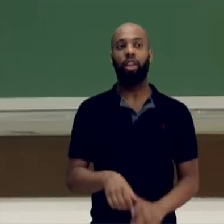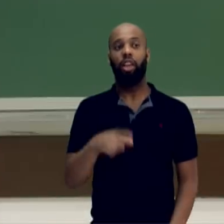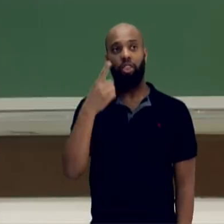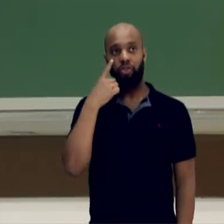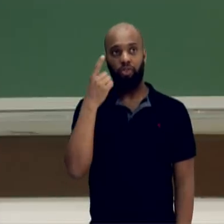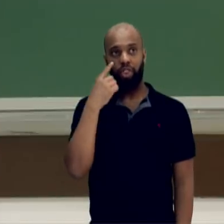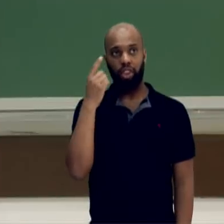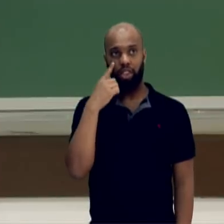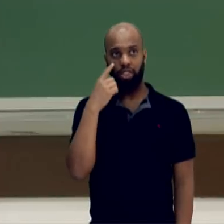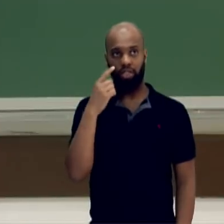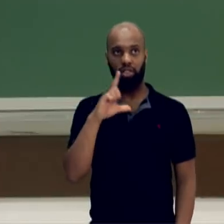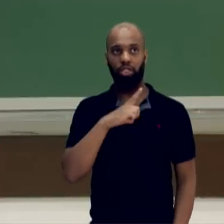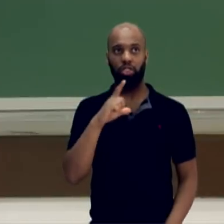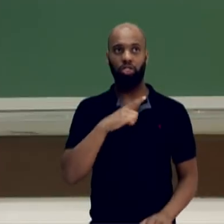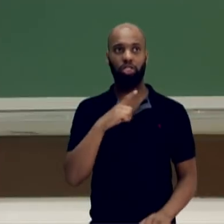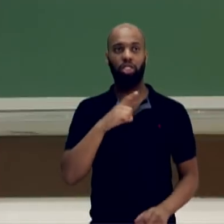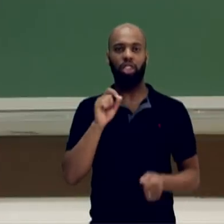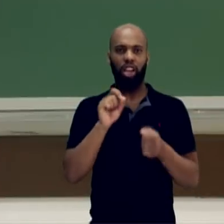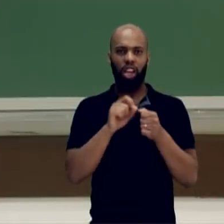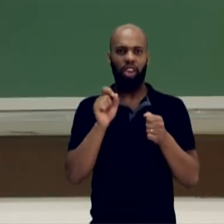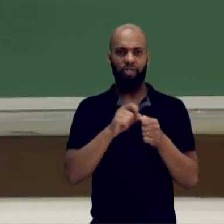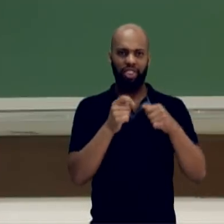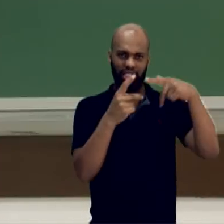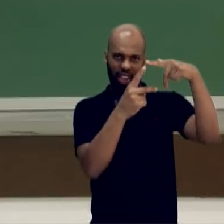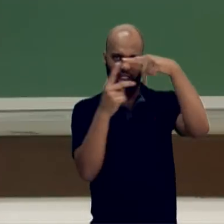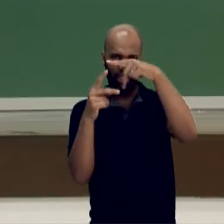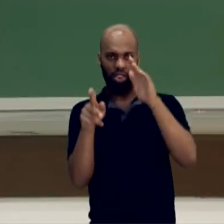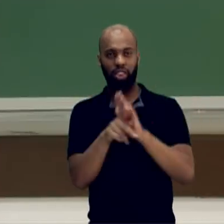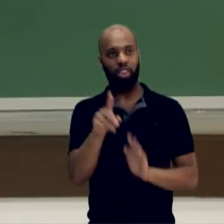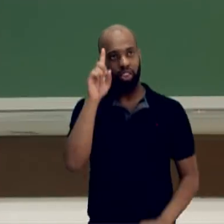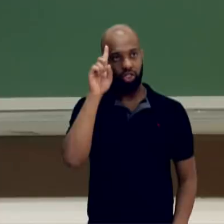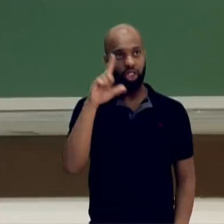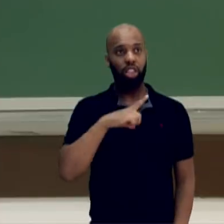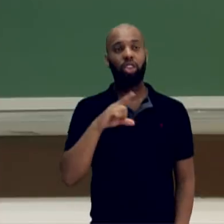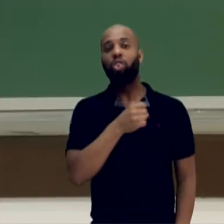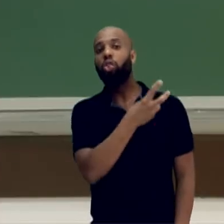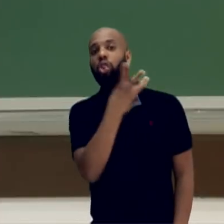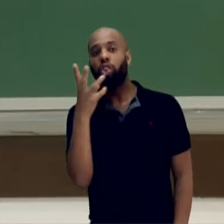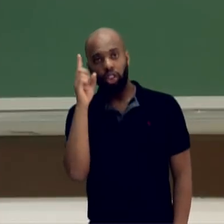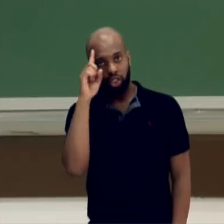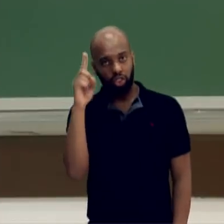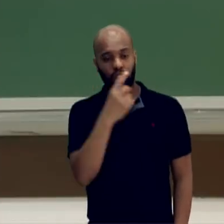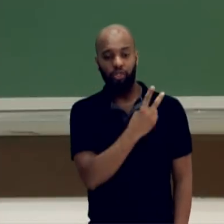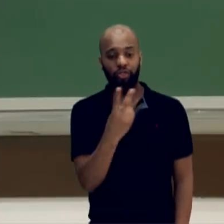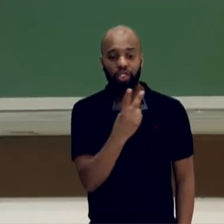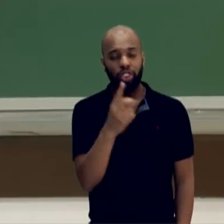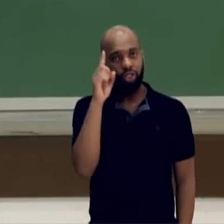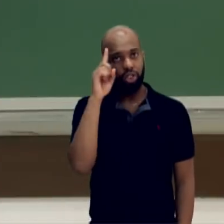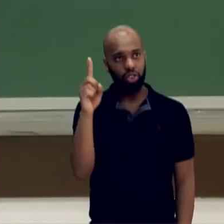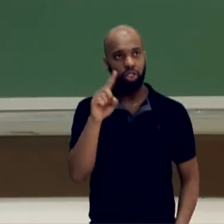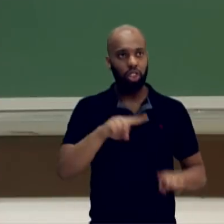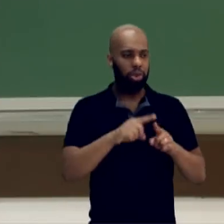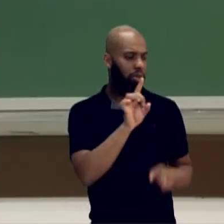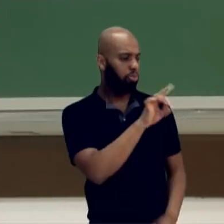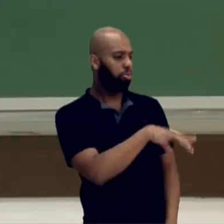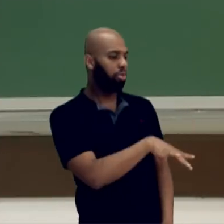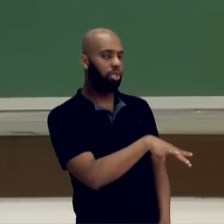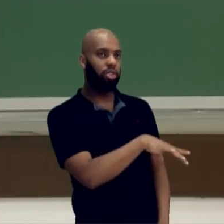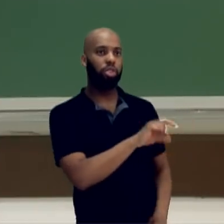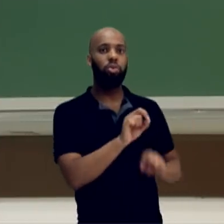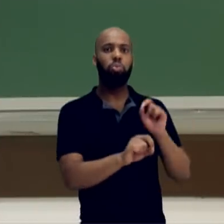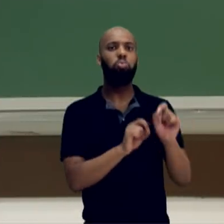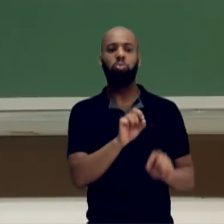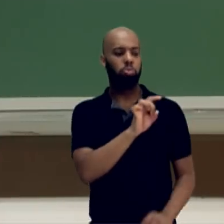eu transformei em caixinhas de dias. Então eu tenho quantos dias? 22 dias. E o resto, professora? O resto